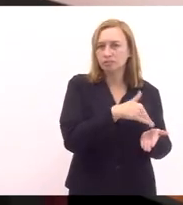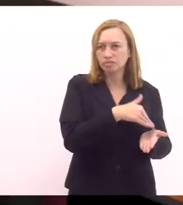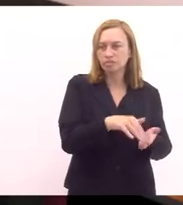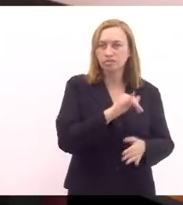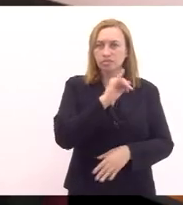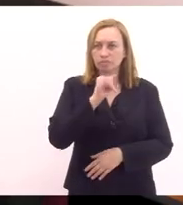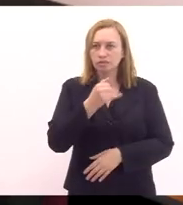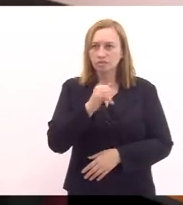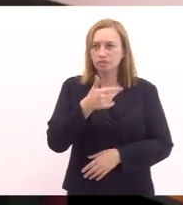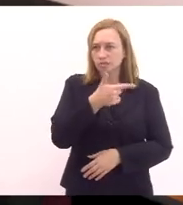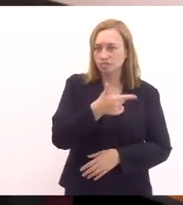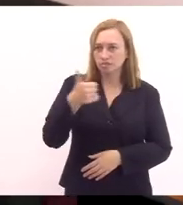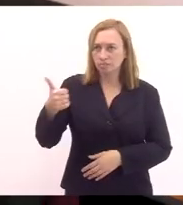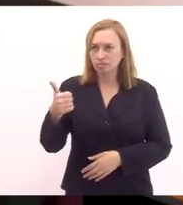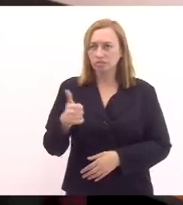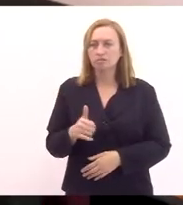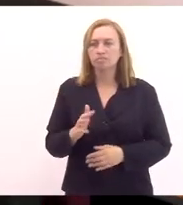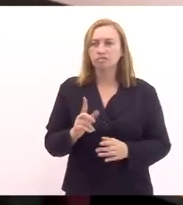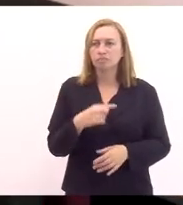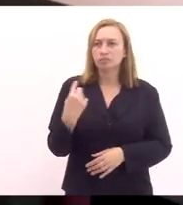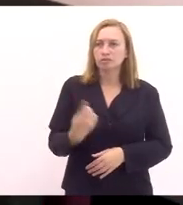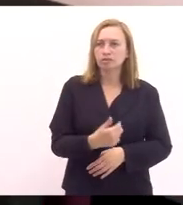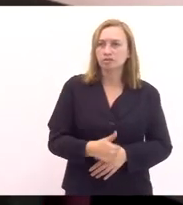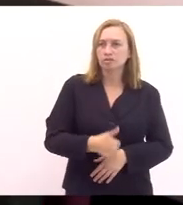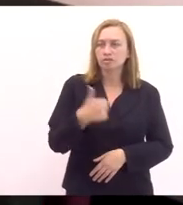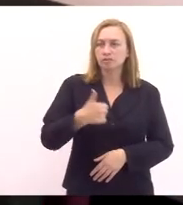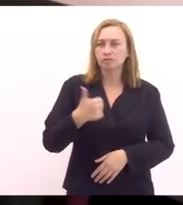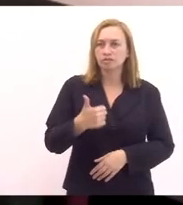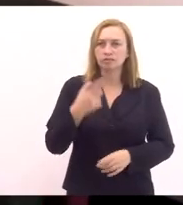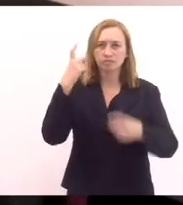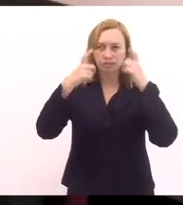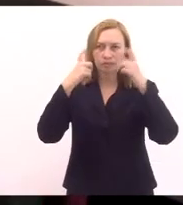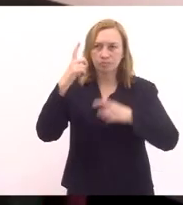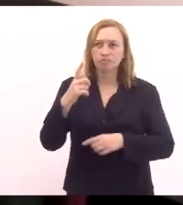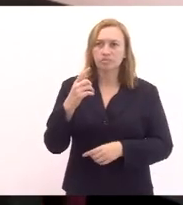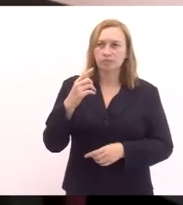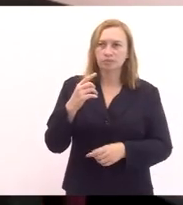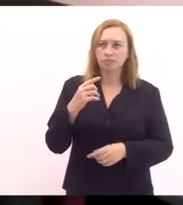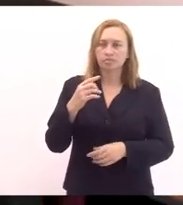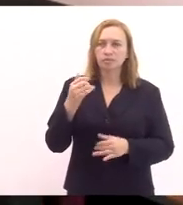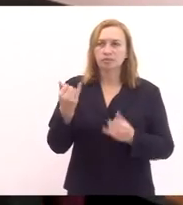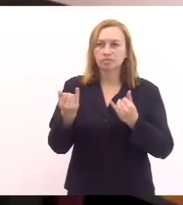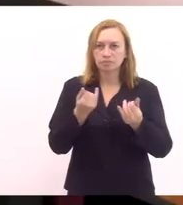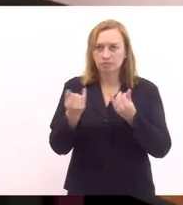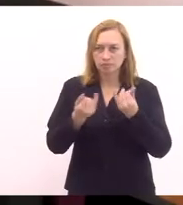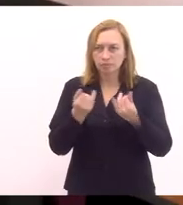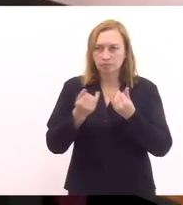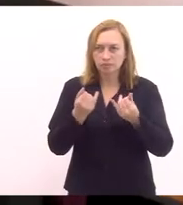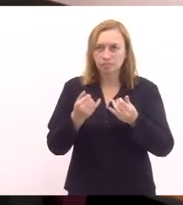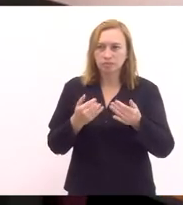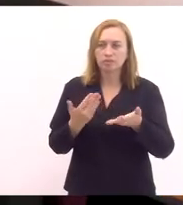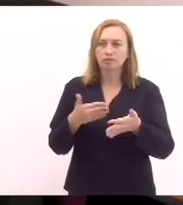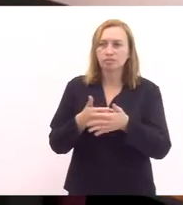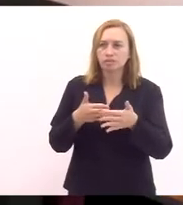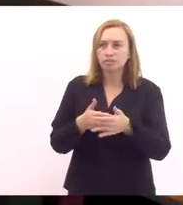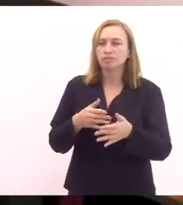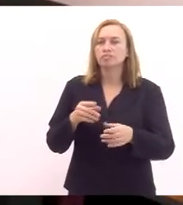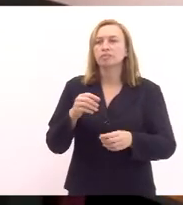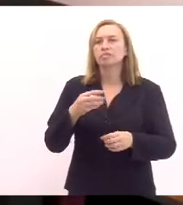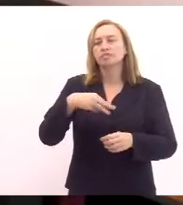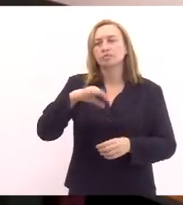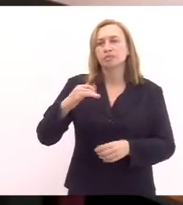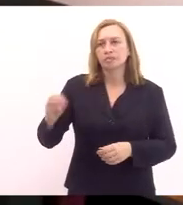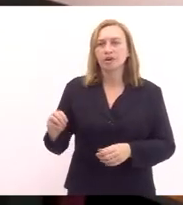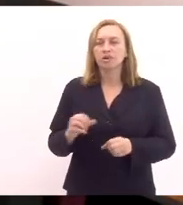em janeiro de 2021 e a nossa primeira preocupação foi de identificação de dados Então nós vamos somos no ano passado em